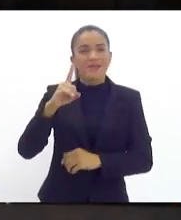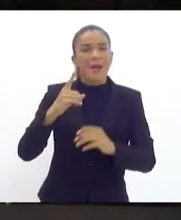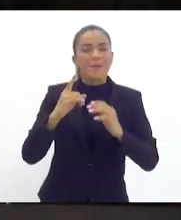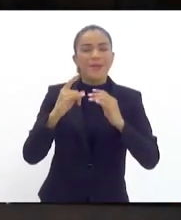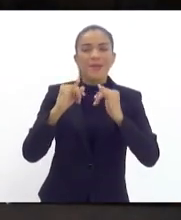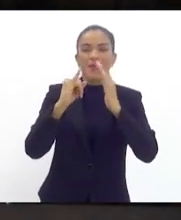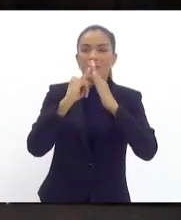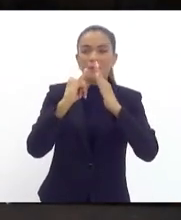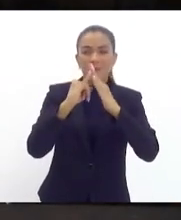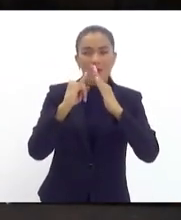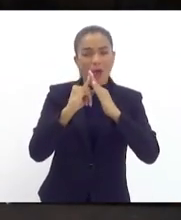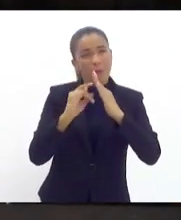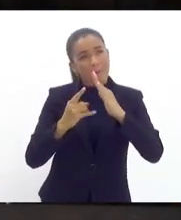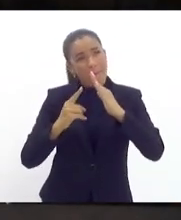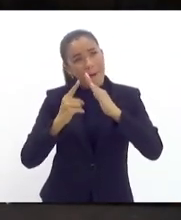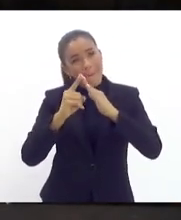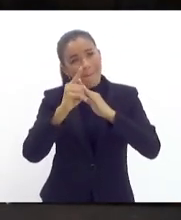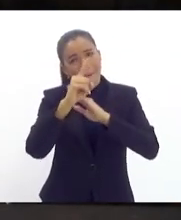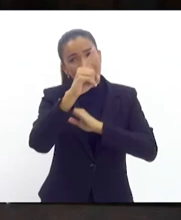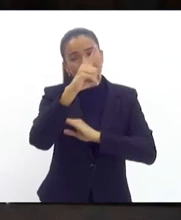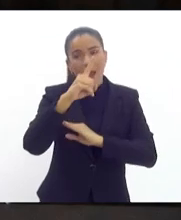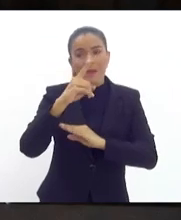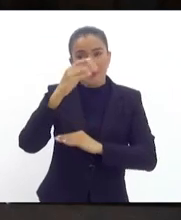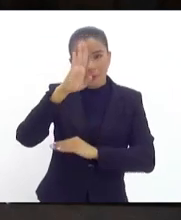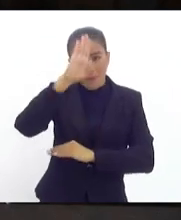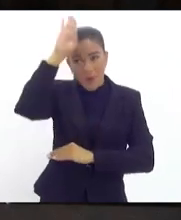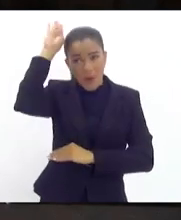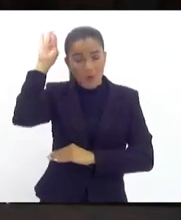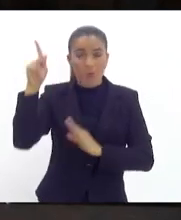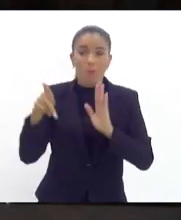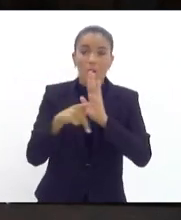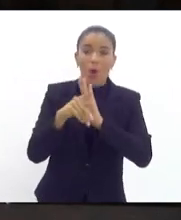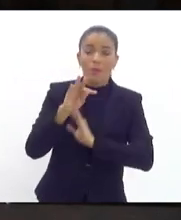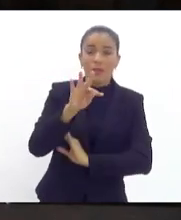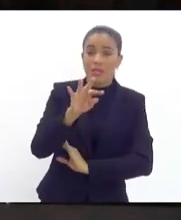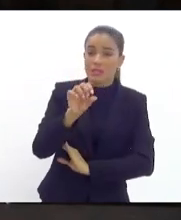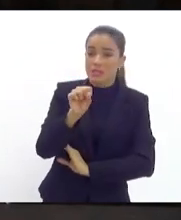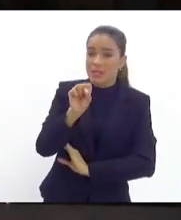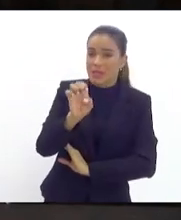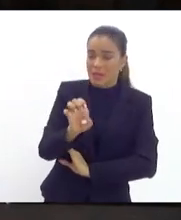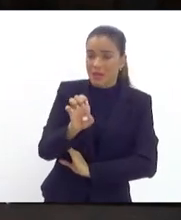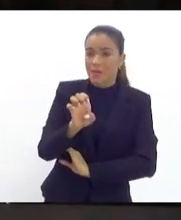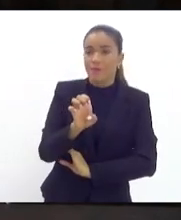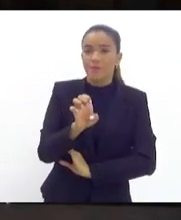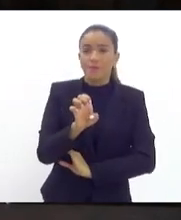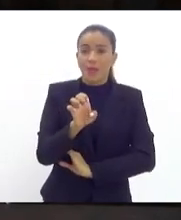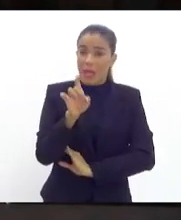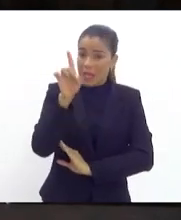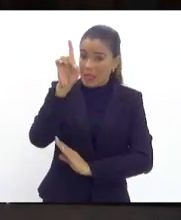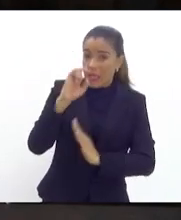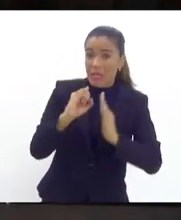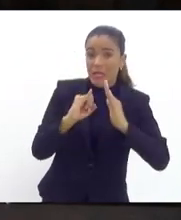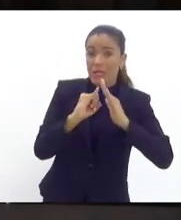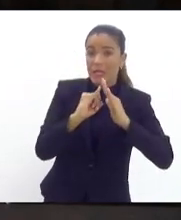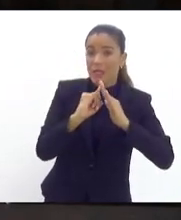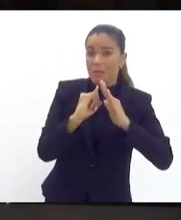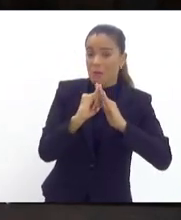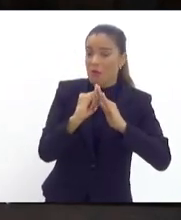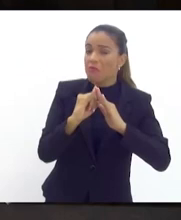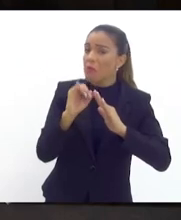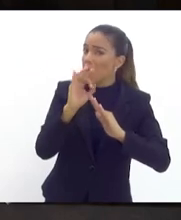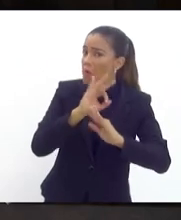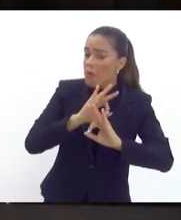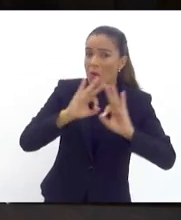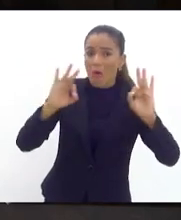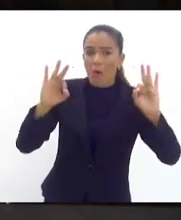é perto do Corpo de Bombeiros tem um imóvel do TSE do Tribunal de Contas do Estado ali aquele imóvel poderia ser uma